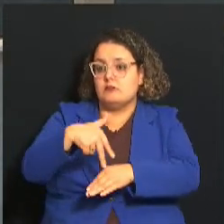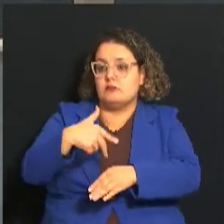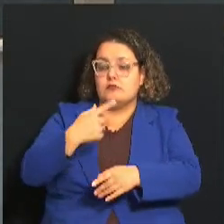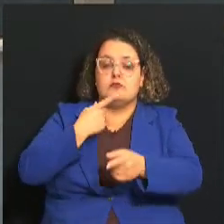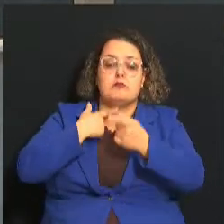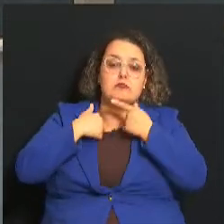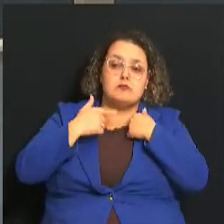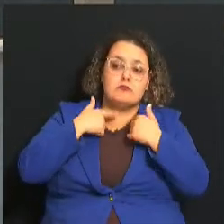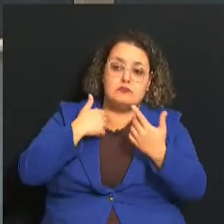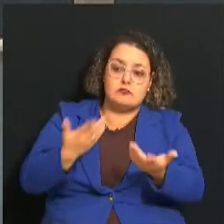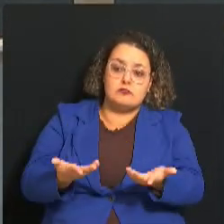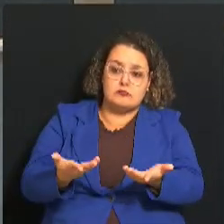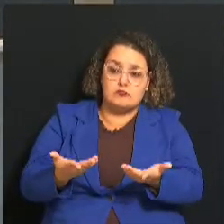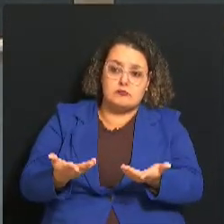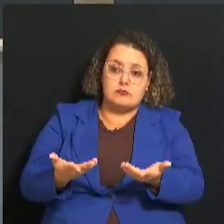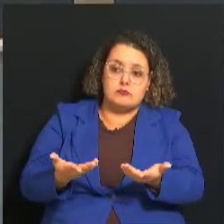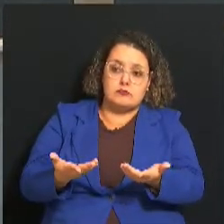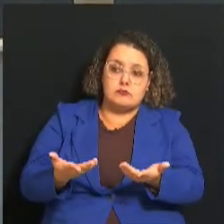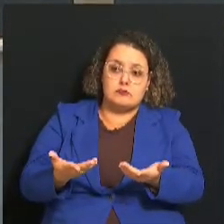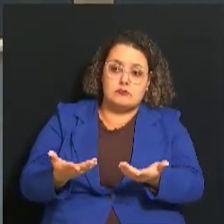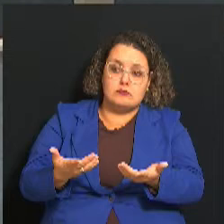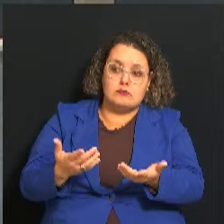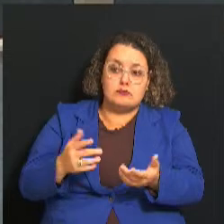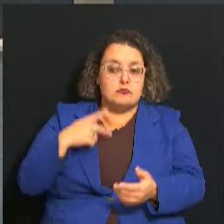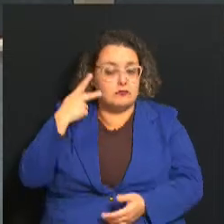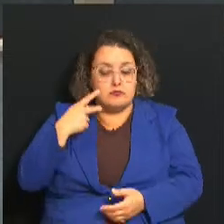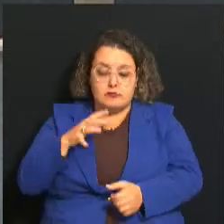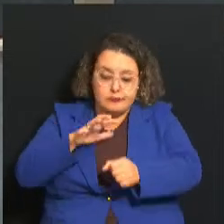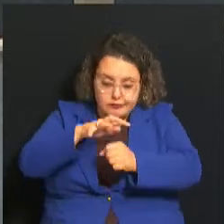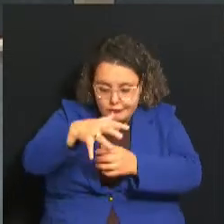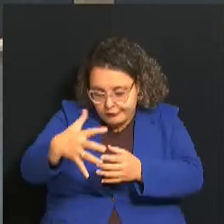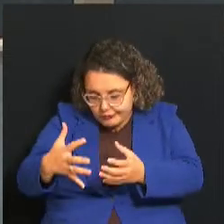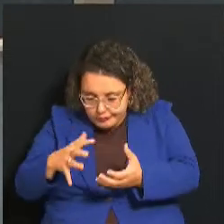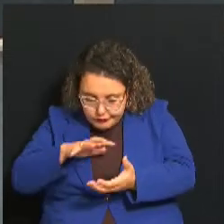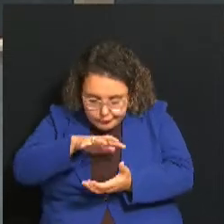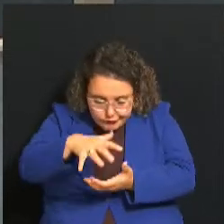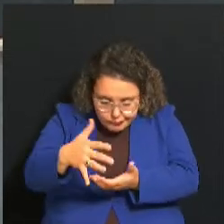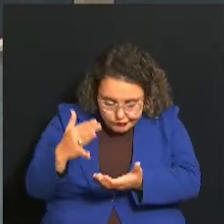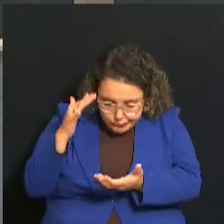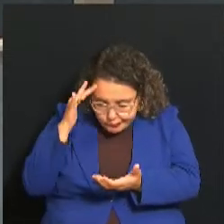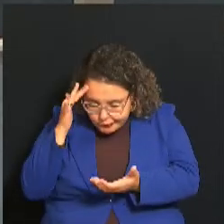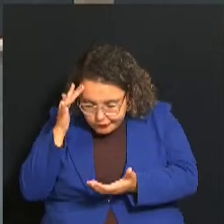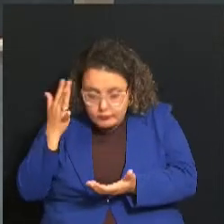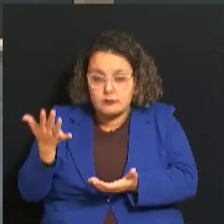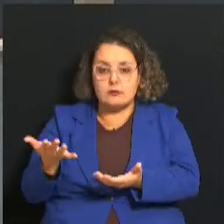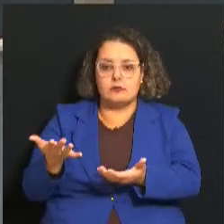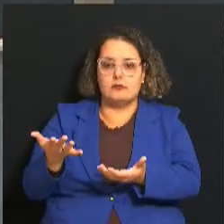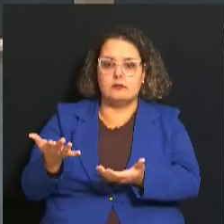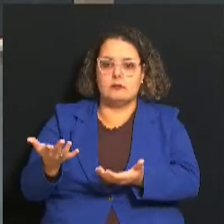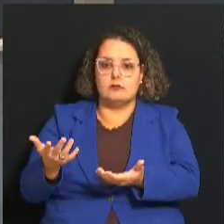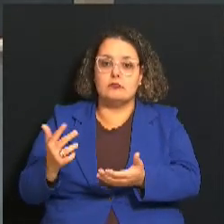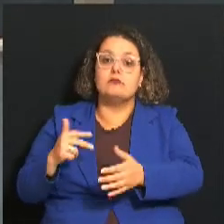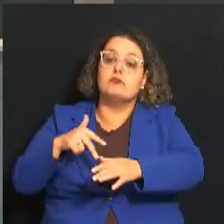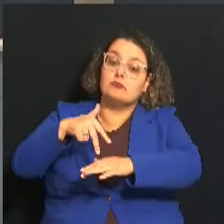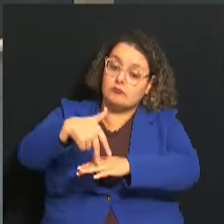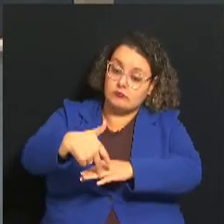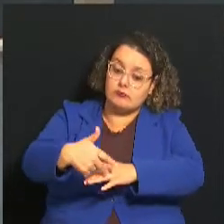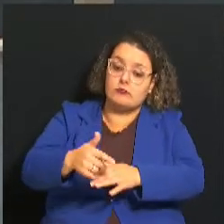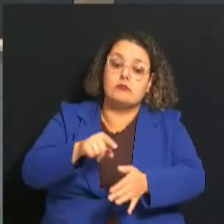os anseios, eles não têm bolinha de cristal. Mas cabe a eles também voltar à população e perguntar o que está